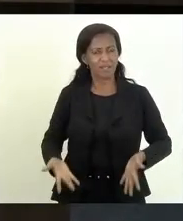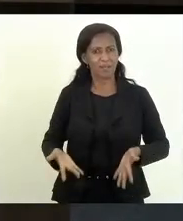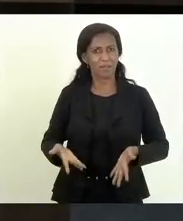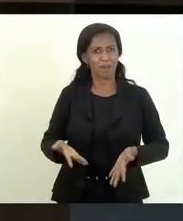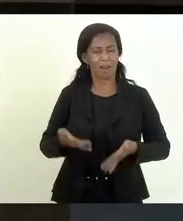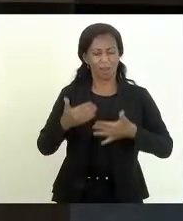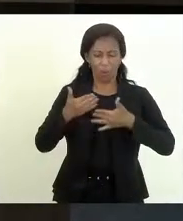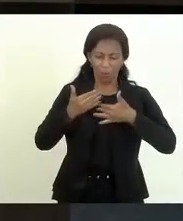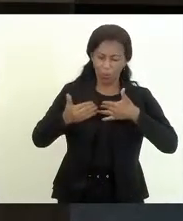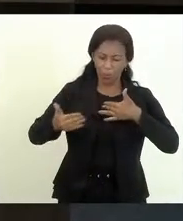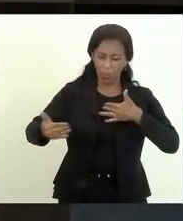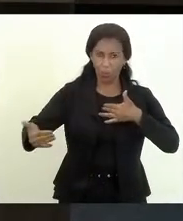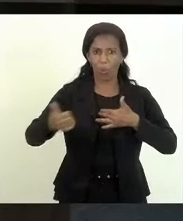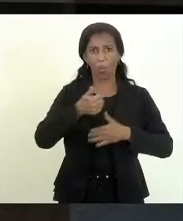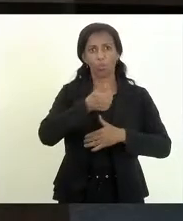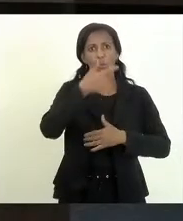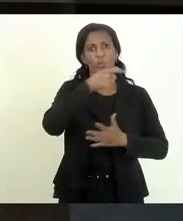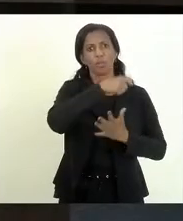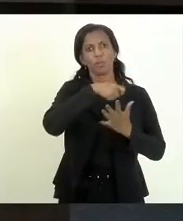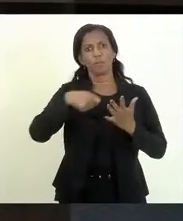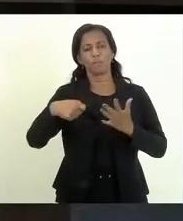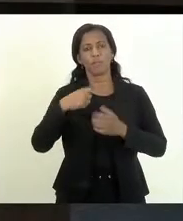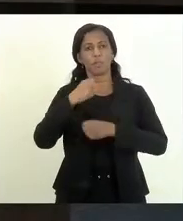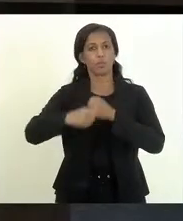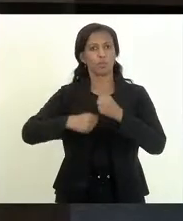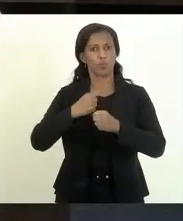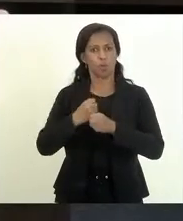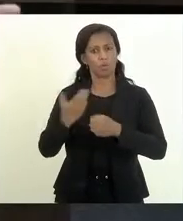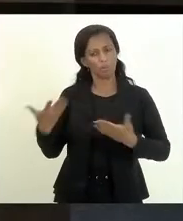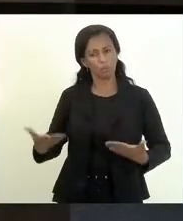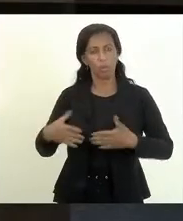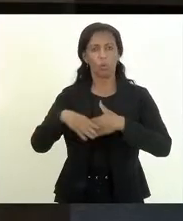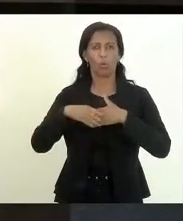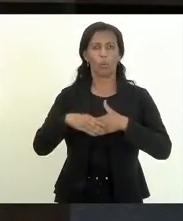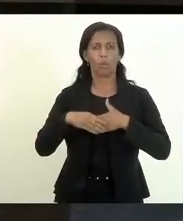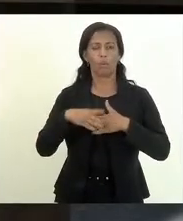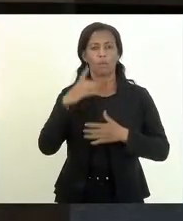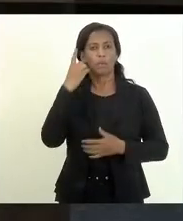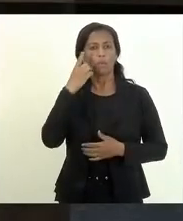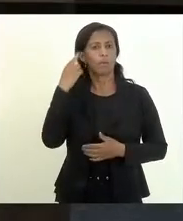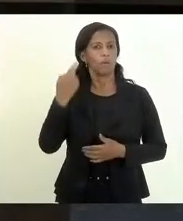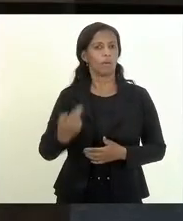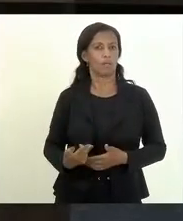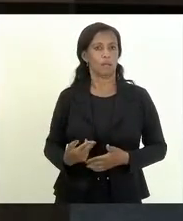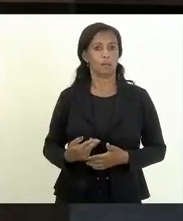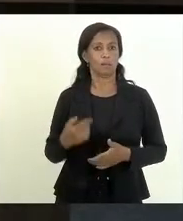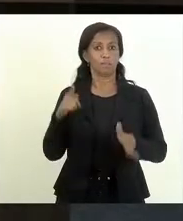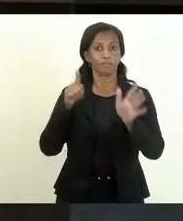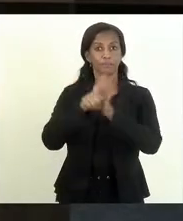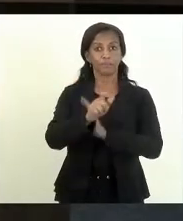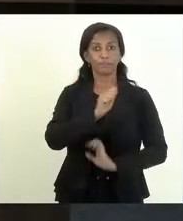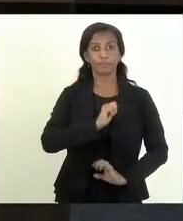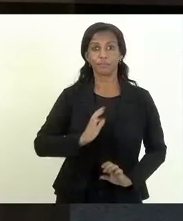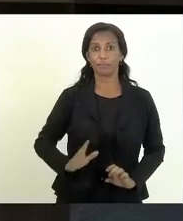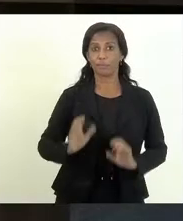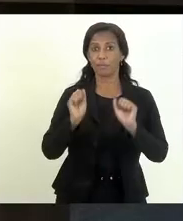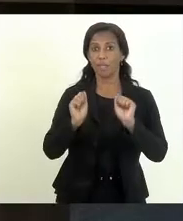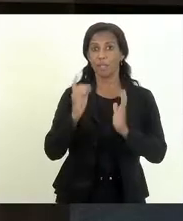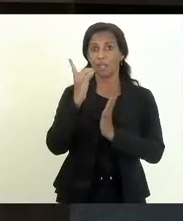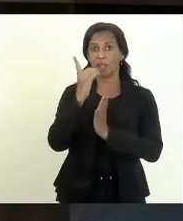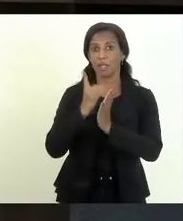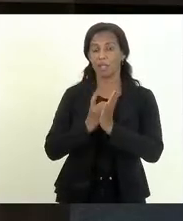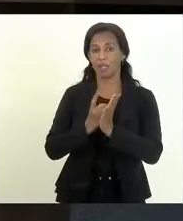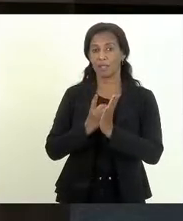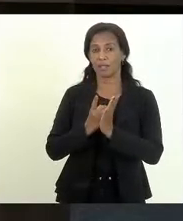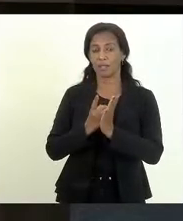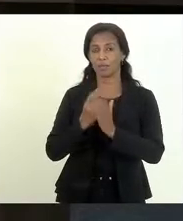ao longo dos 12 meses do ano. Por isso, cumprimento a deputada Renata. E eu pergunto ao deputado André Ciliano se a gente já faz a declaração de voto